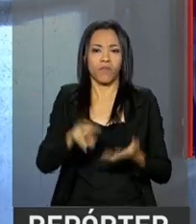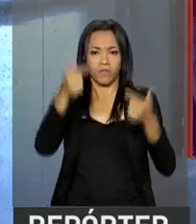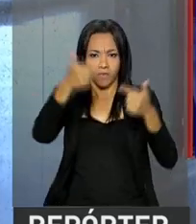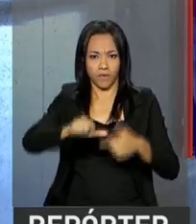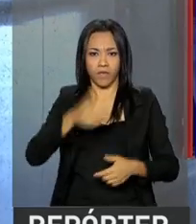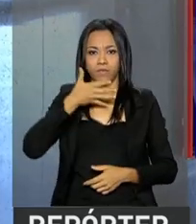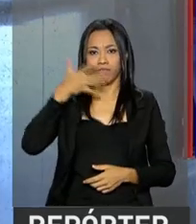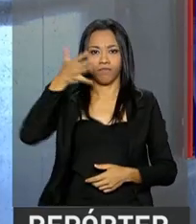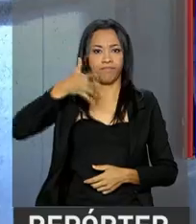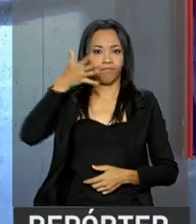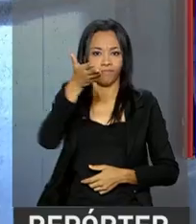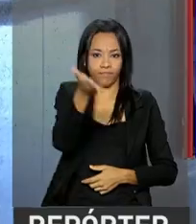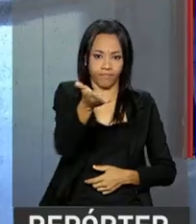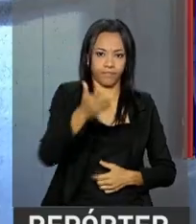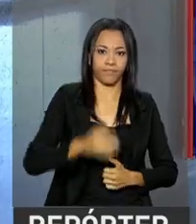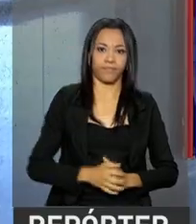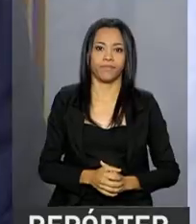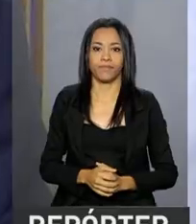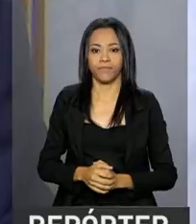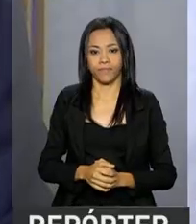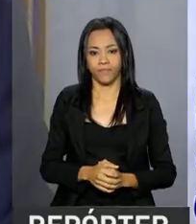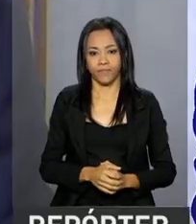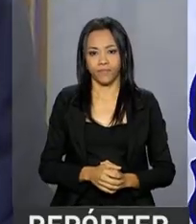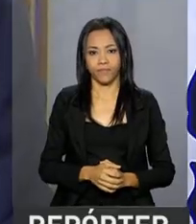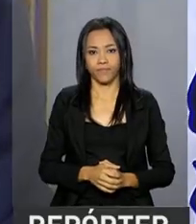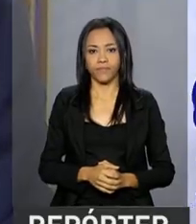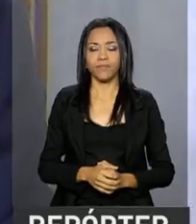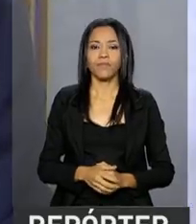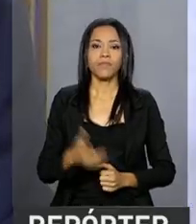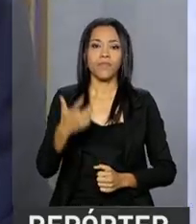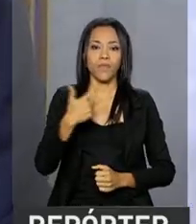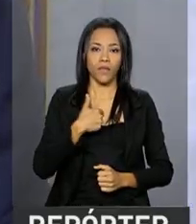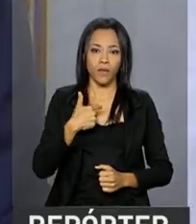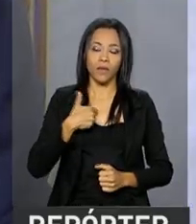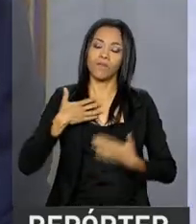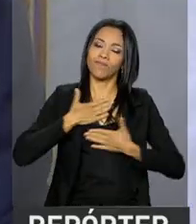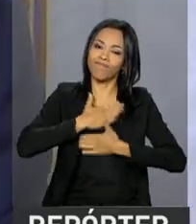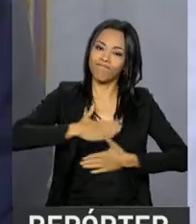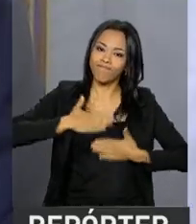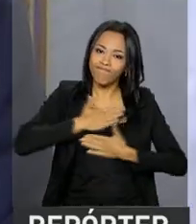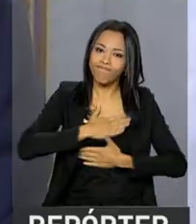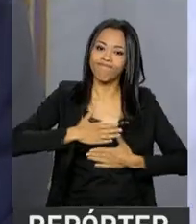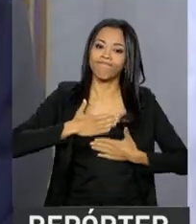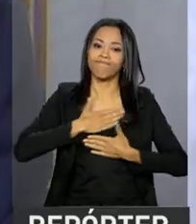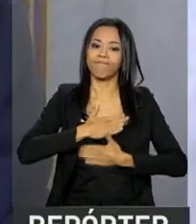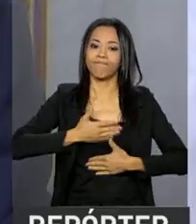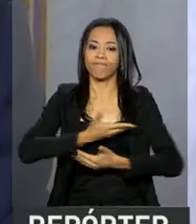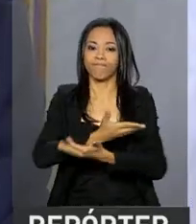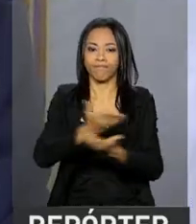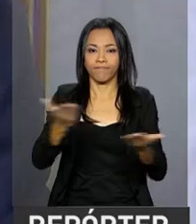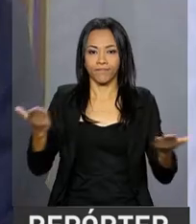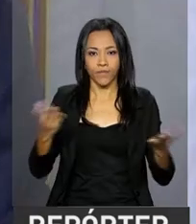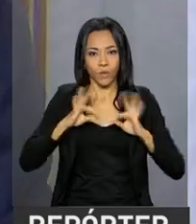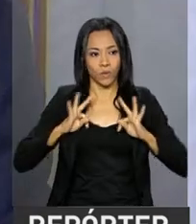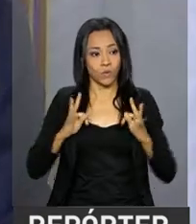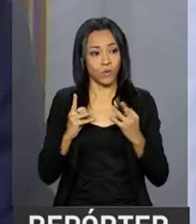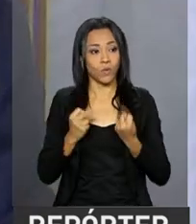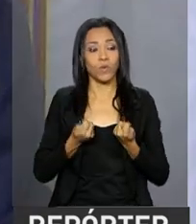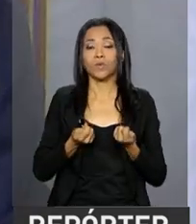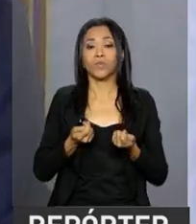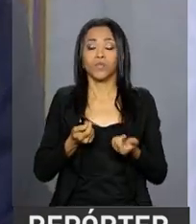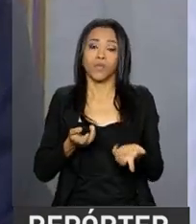presidente Michel Temer. Eu eh apreciaria muito que nós todos pudéssemos ter também uma